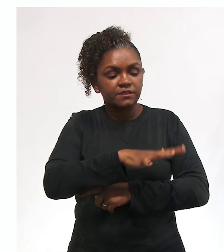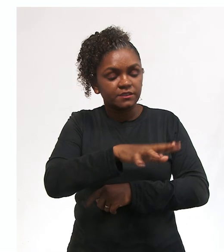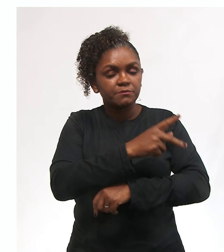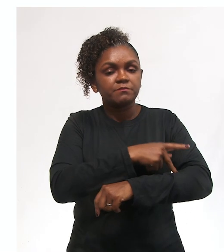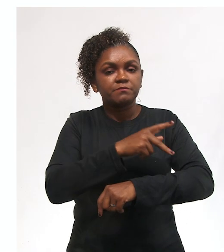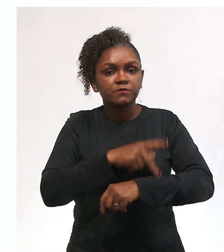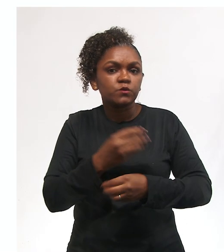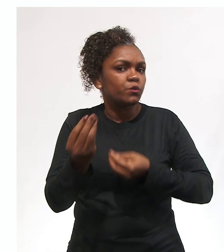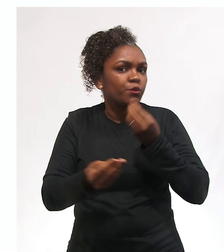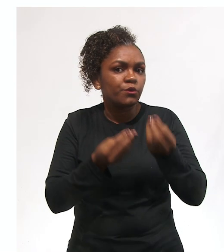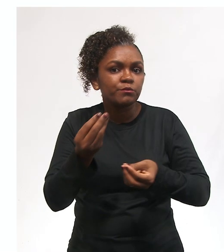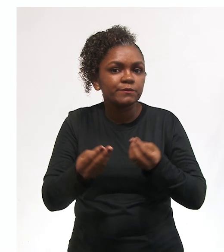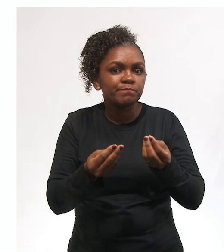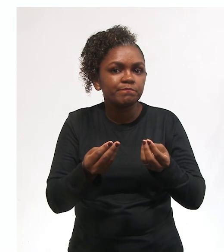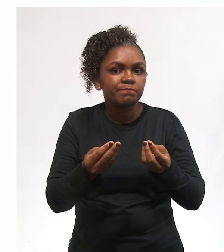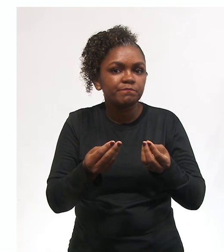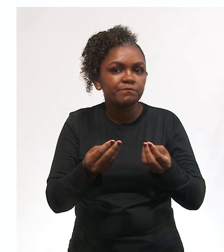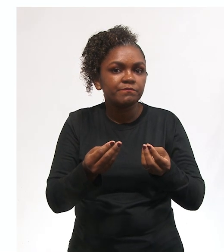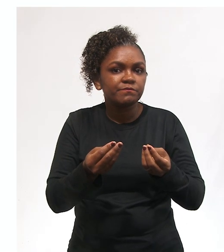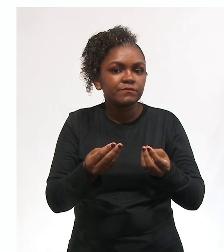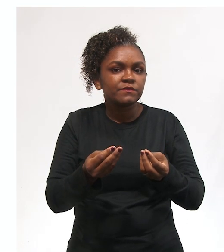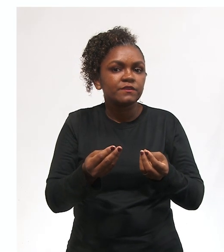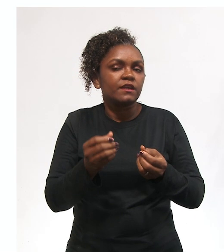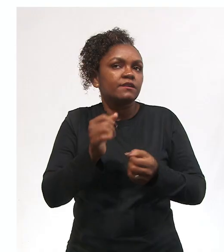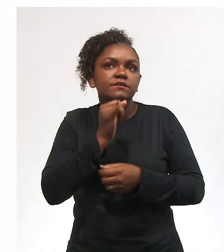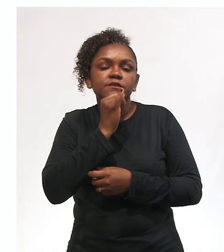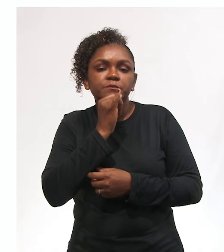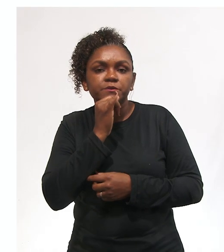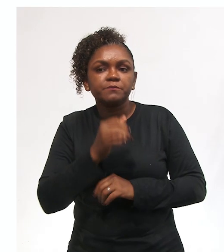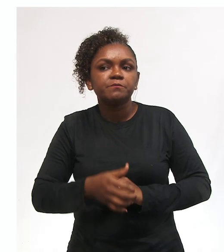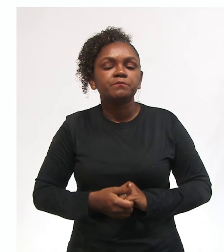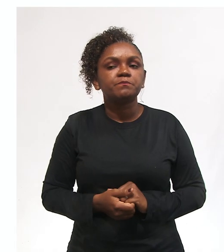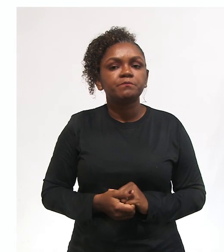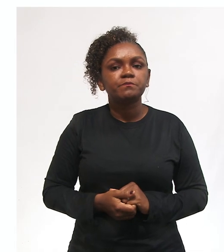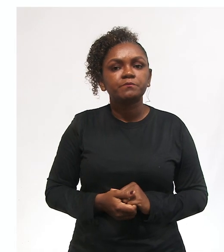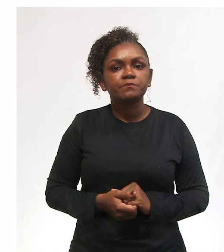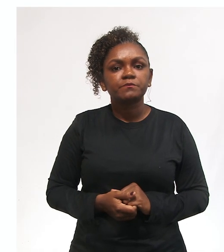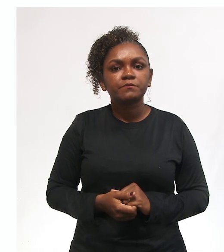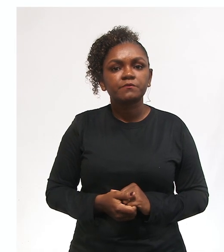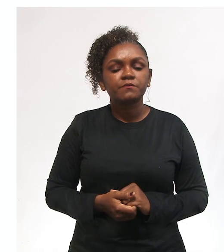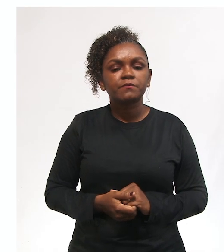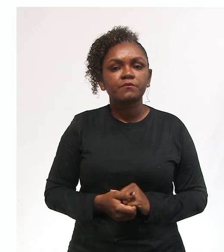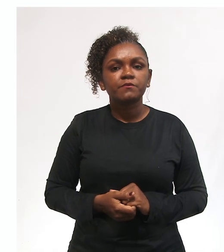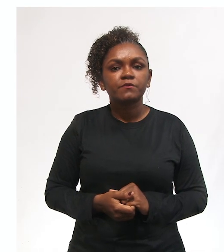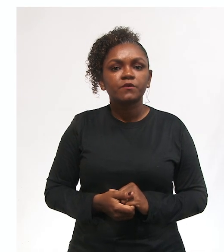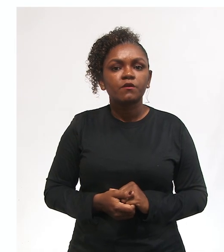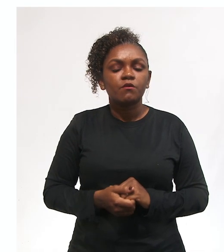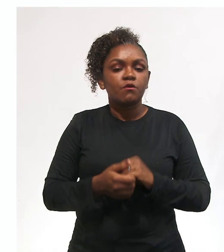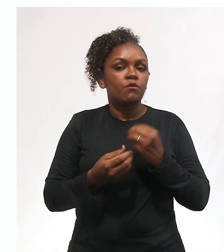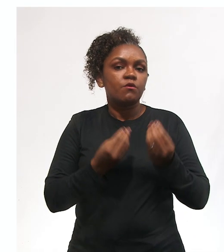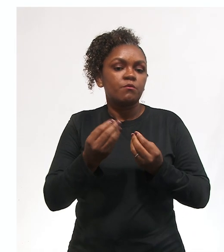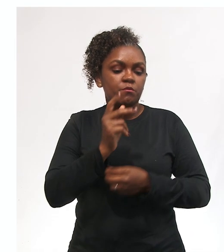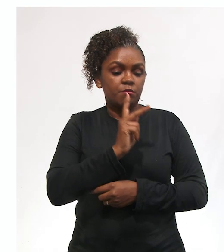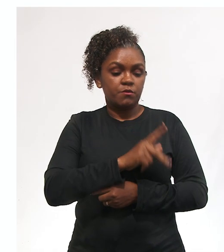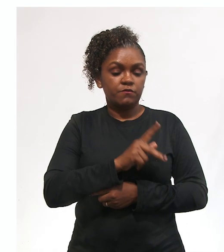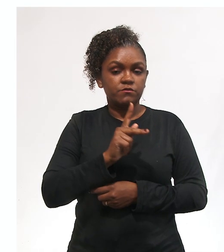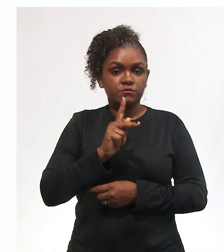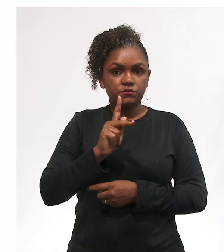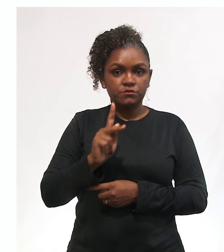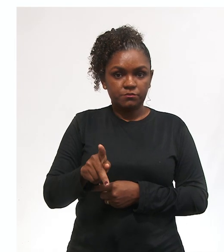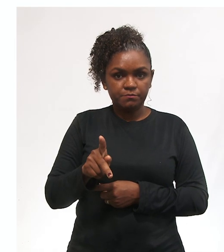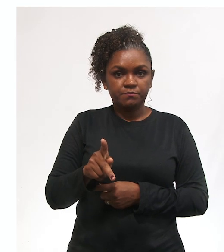pedagogia, como que a gente vai resolver um dilema de como que o professor, que talvez ele não